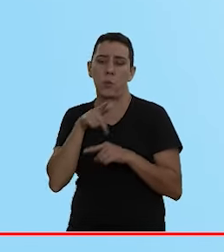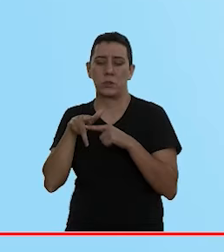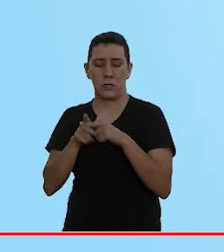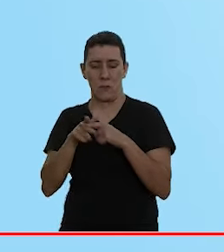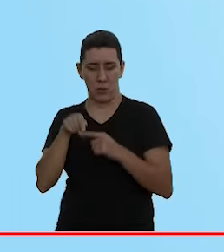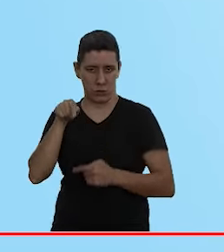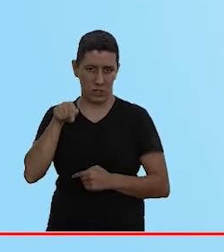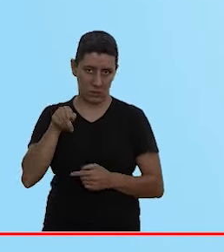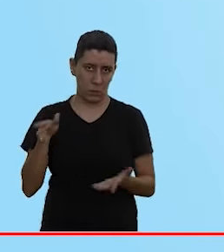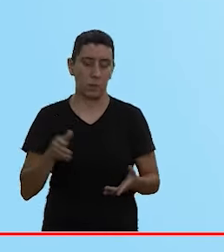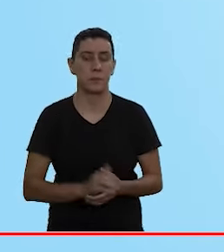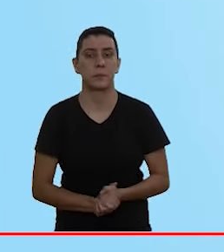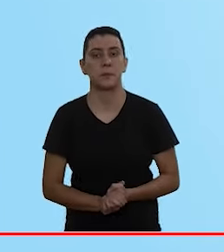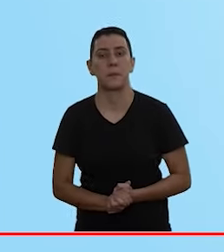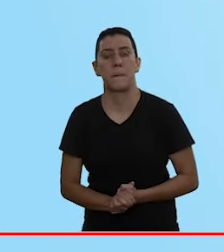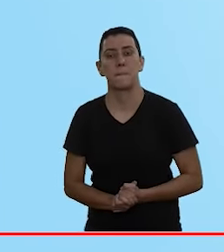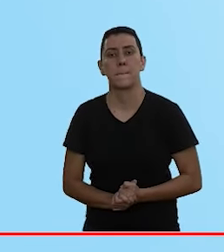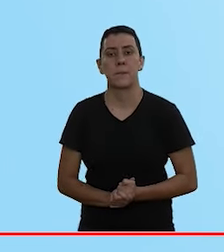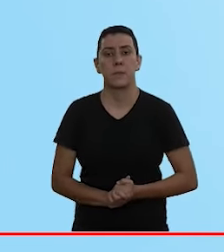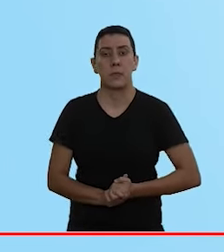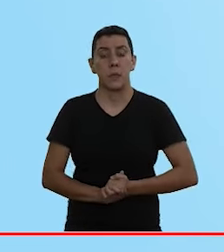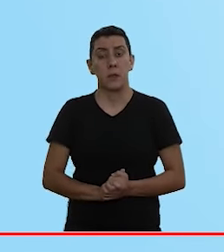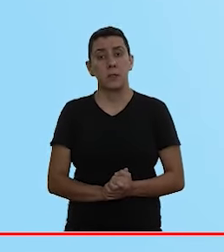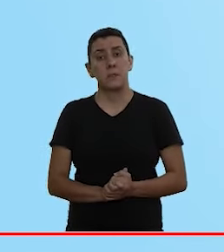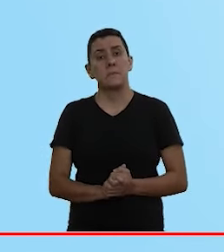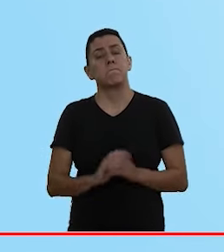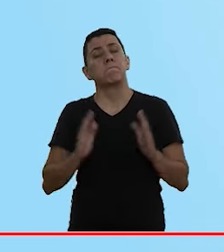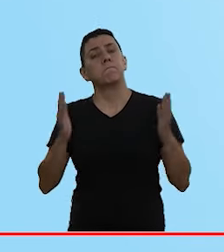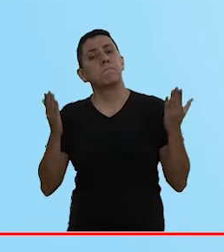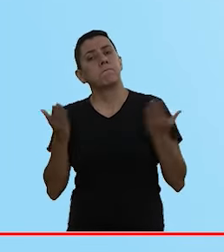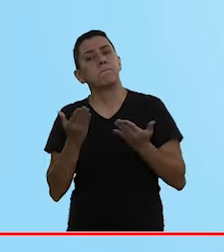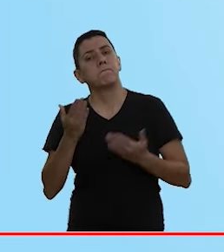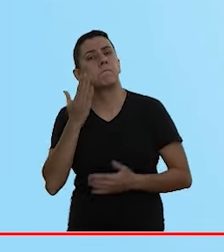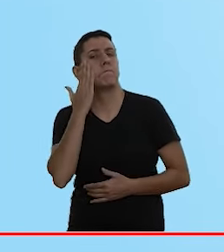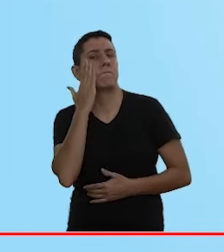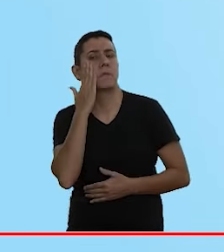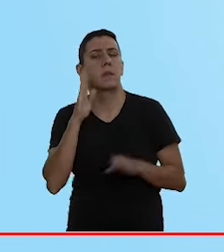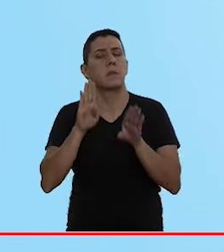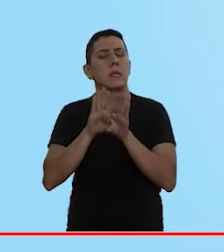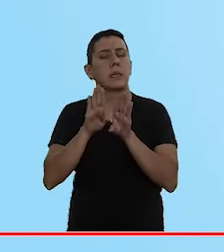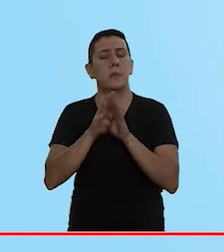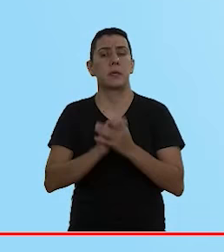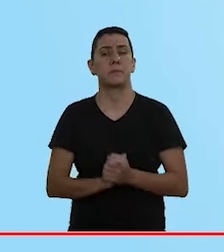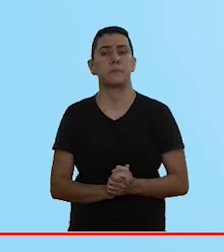manutenção também. E falando um pouco sobre essa questão de